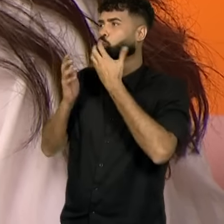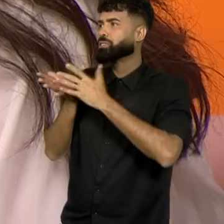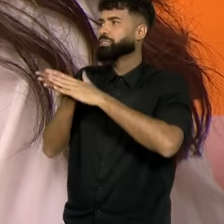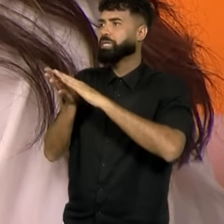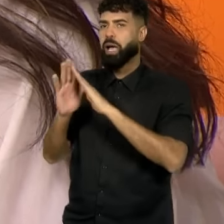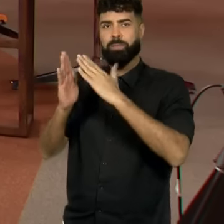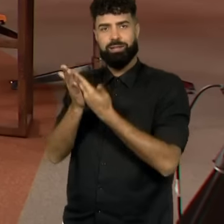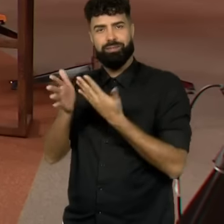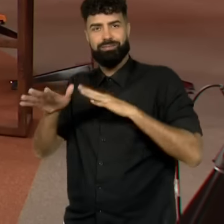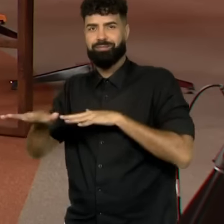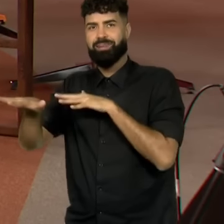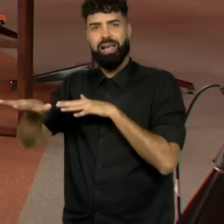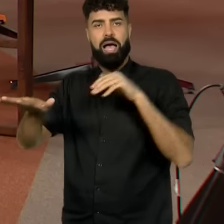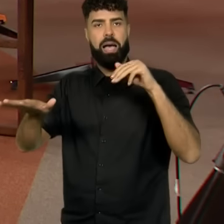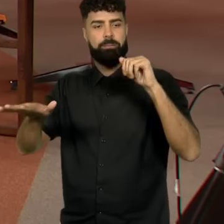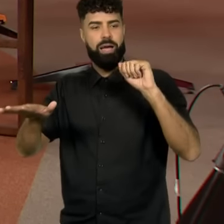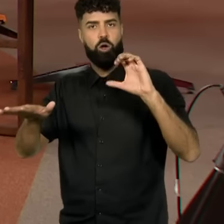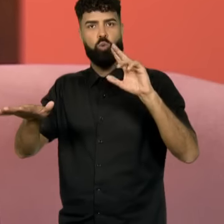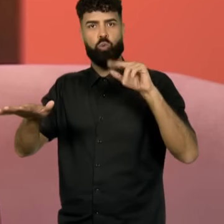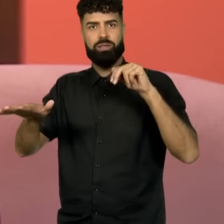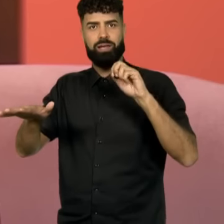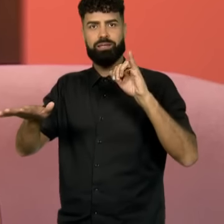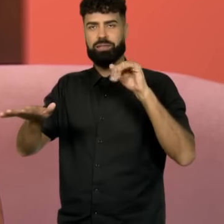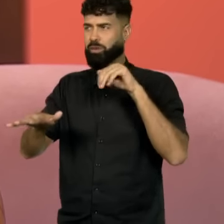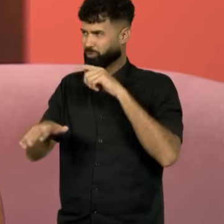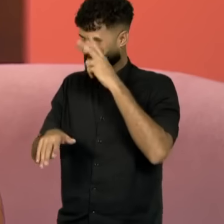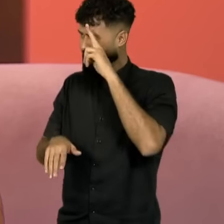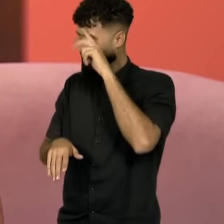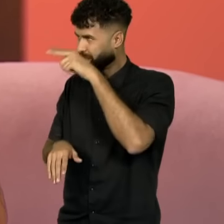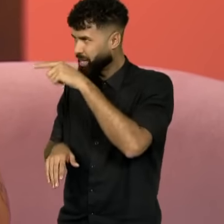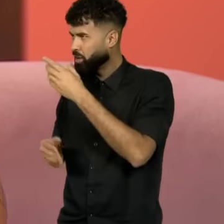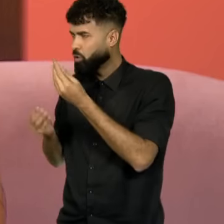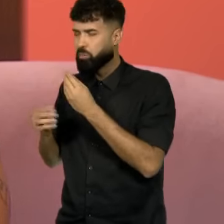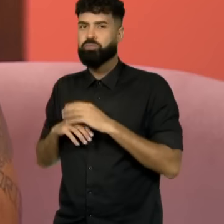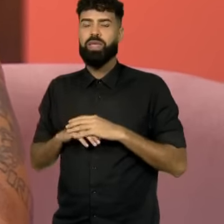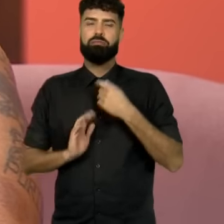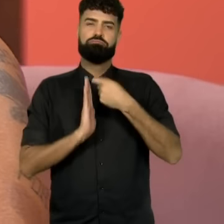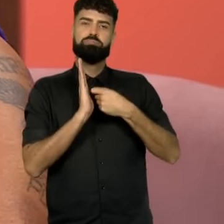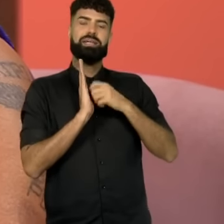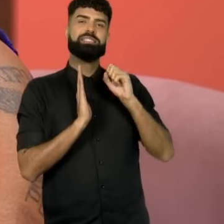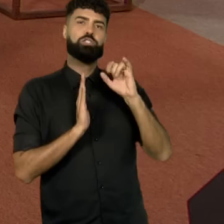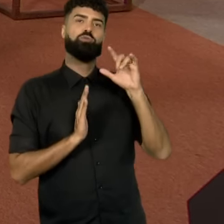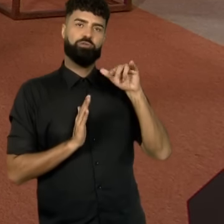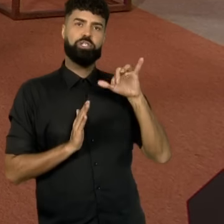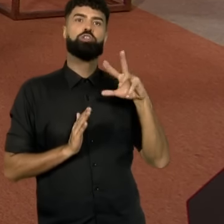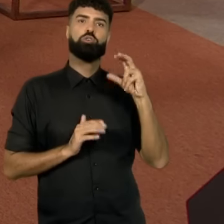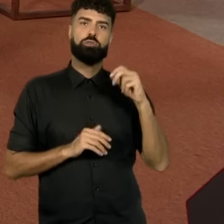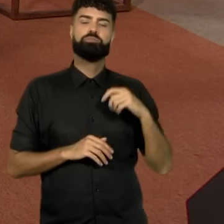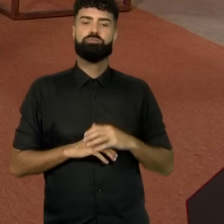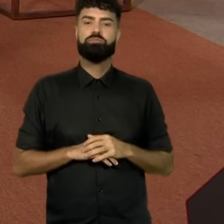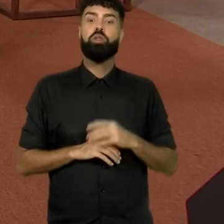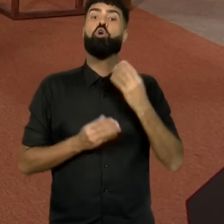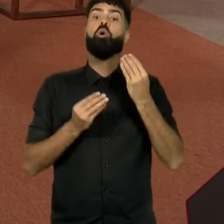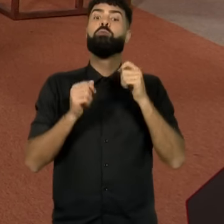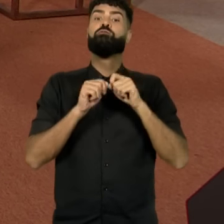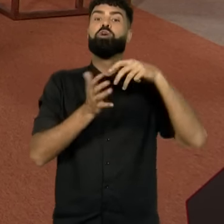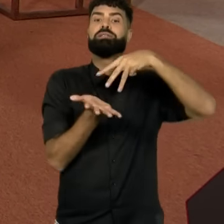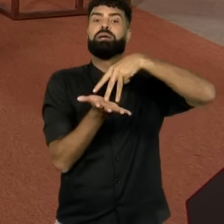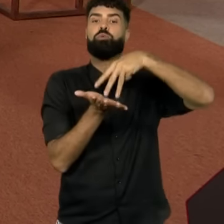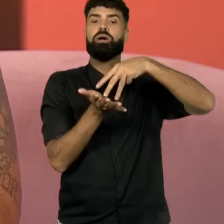dessa... Ela parecia o Silvinho. Como é que foi? Silvinho, eu que produzi. Esse espetáculo. Foi tudo. Na Sapucaí.